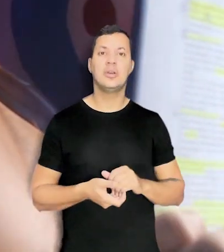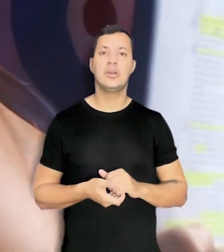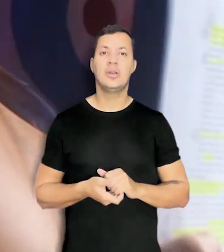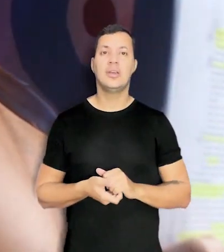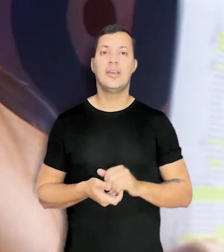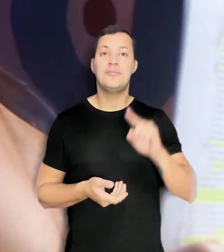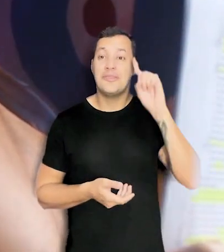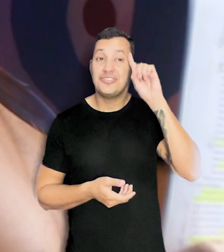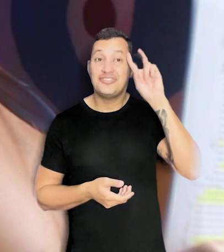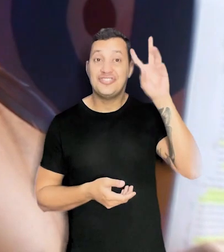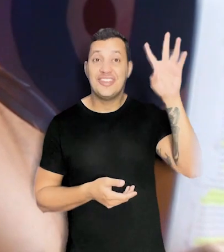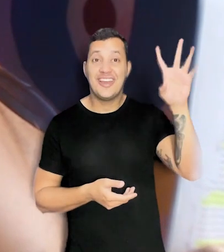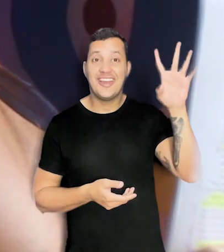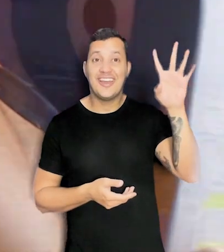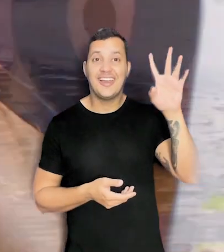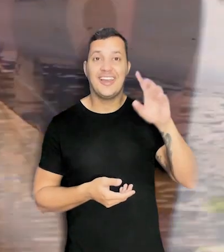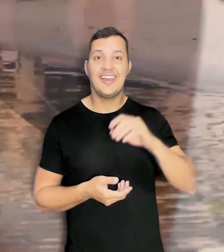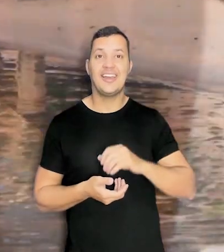Imagina.